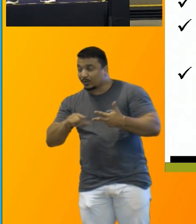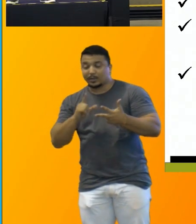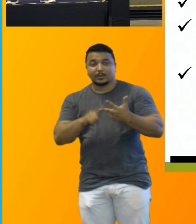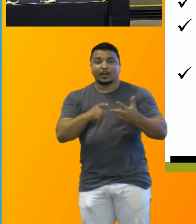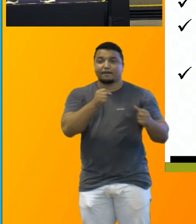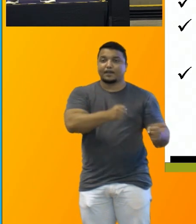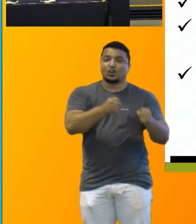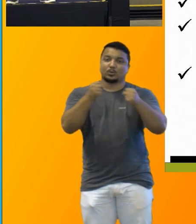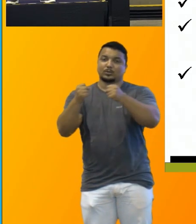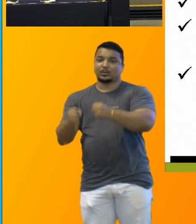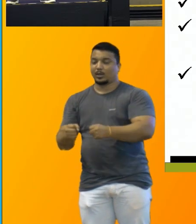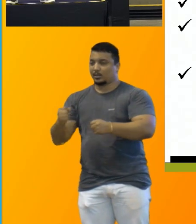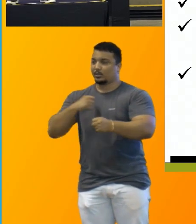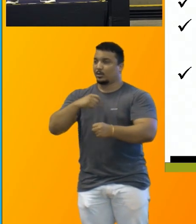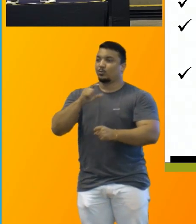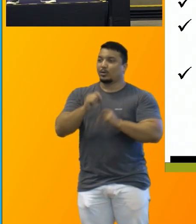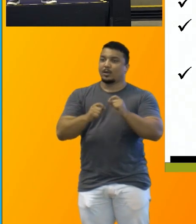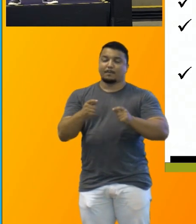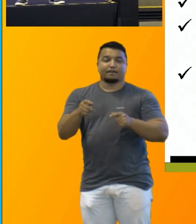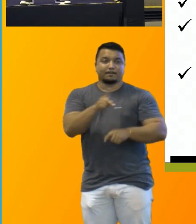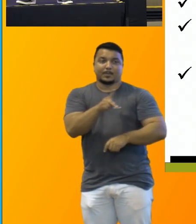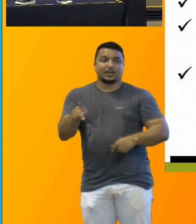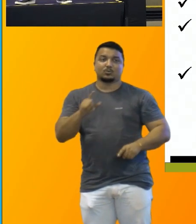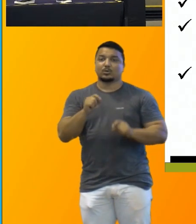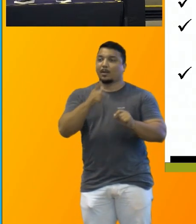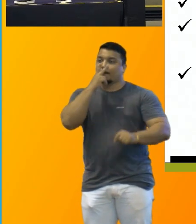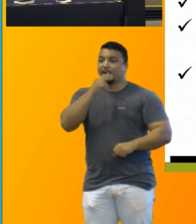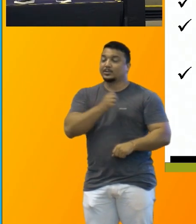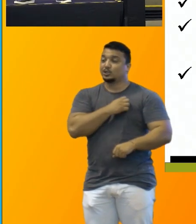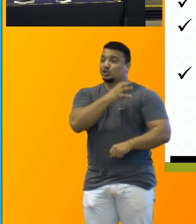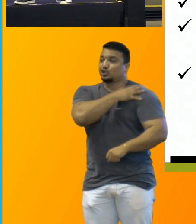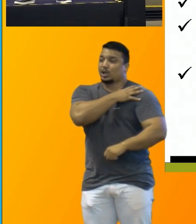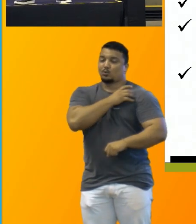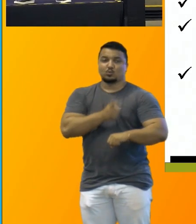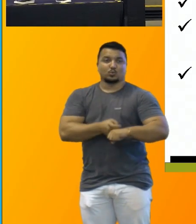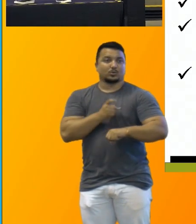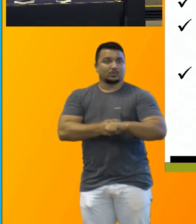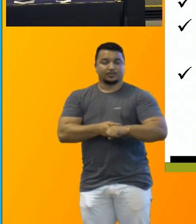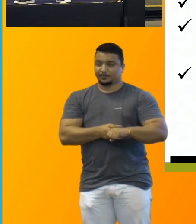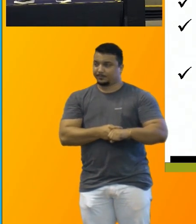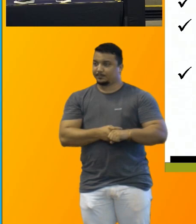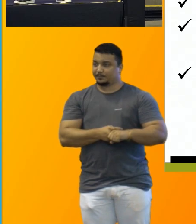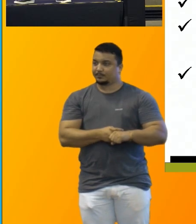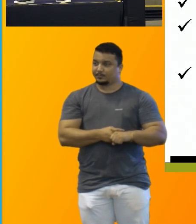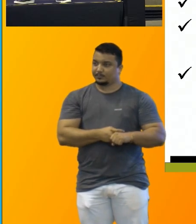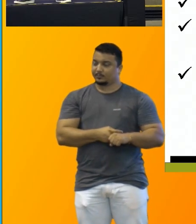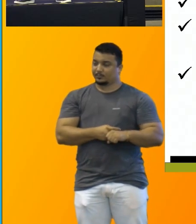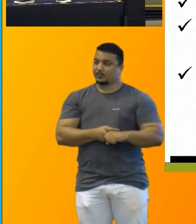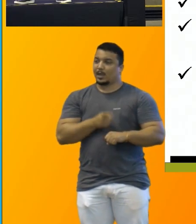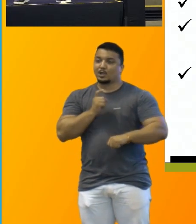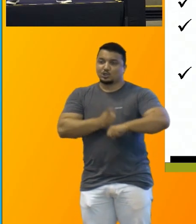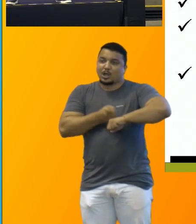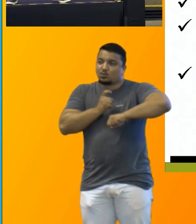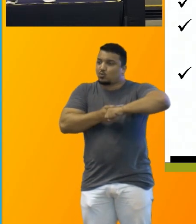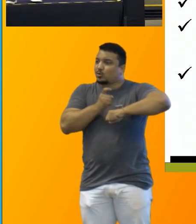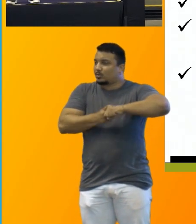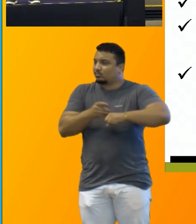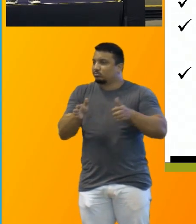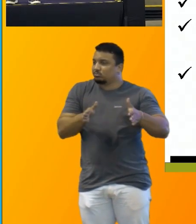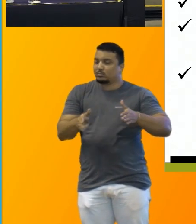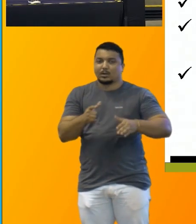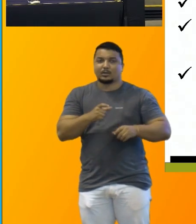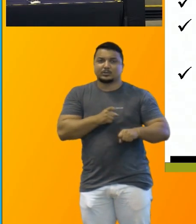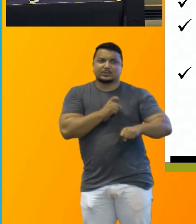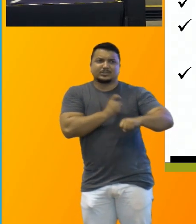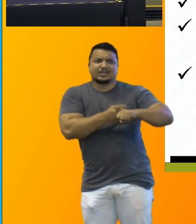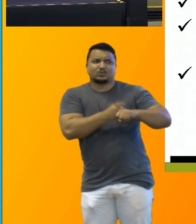de poderes na mão do presidente, é praticamente o quê? Fala! Ditadura. A gente costuma falar